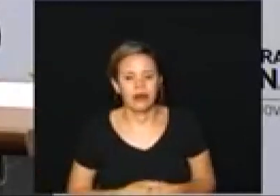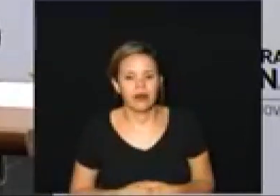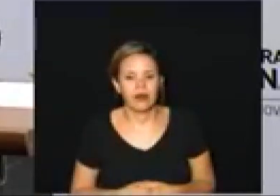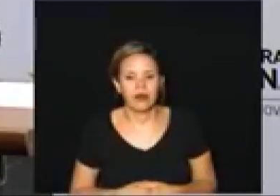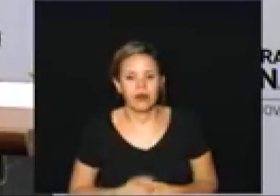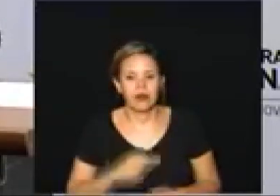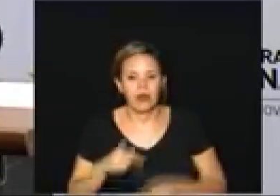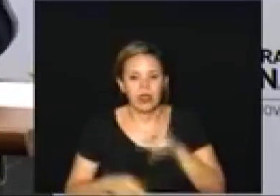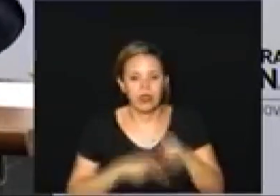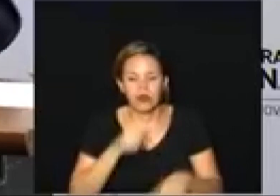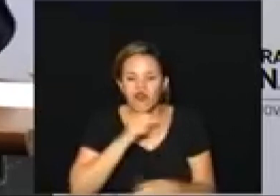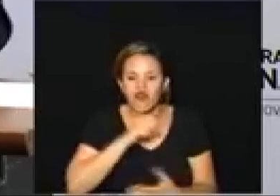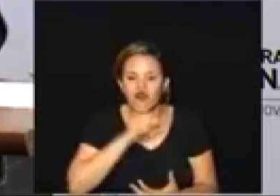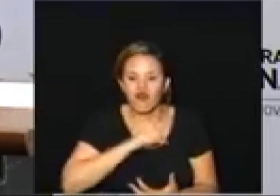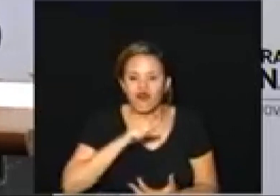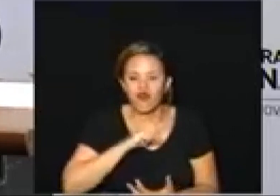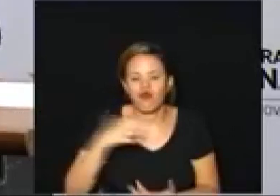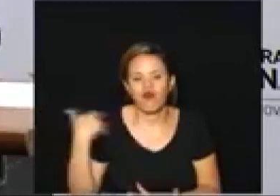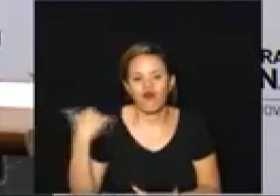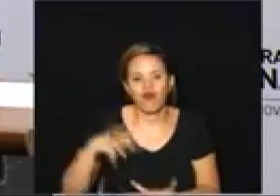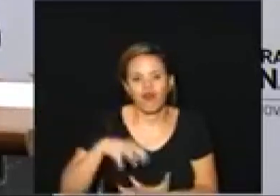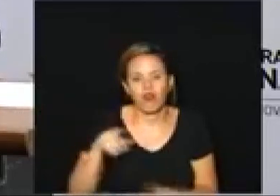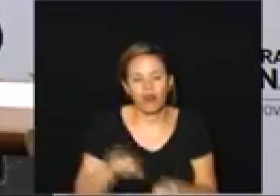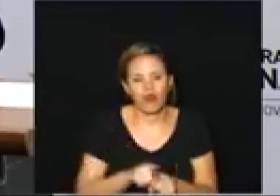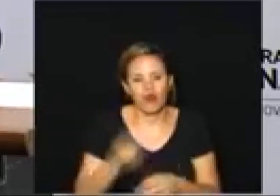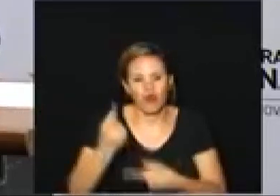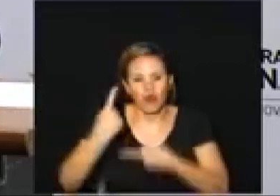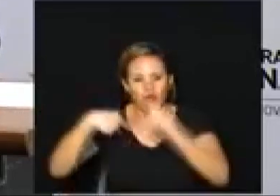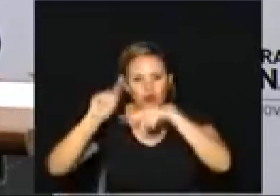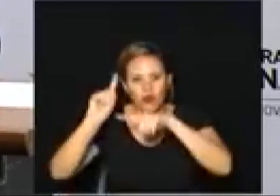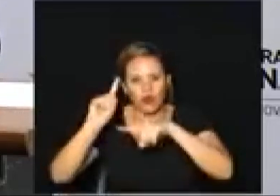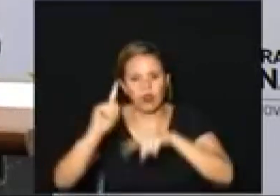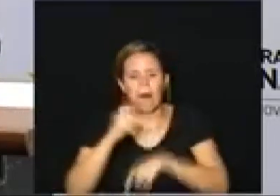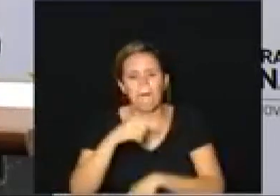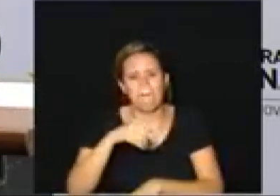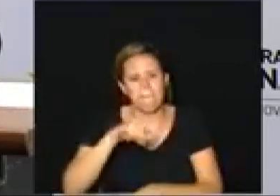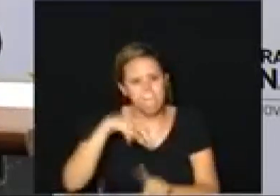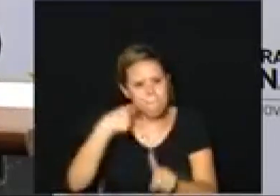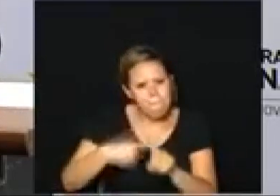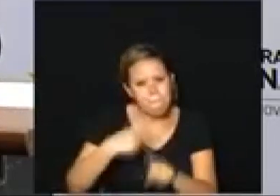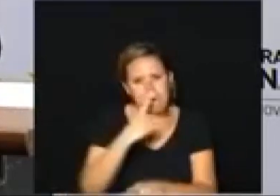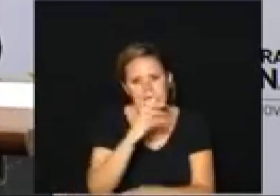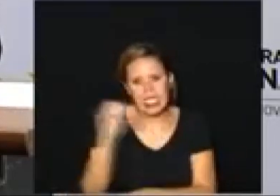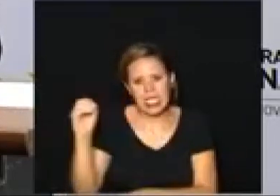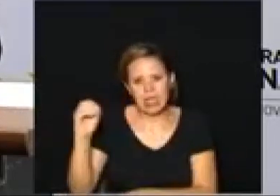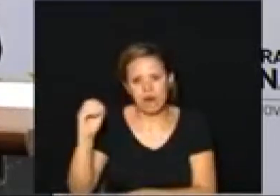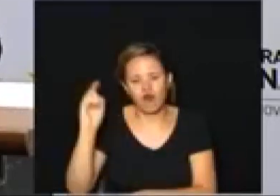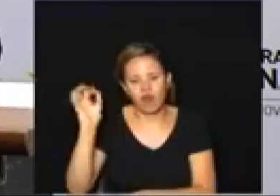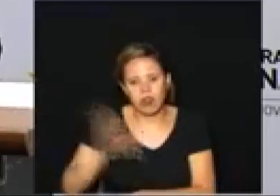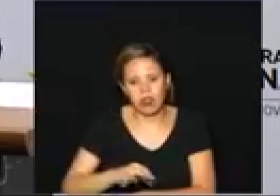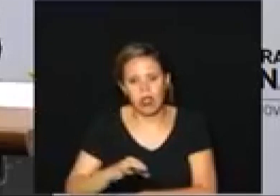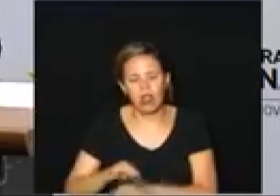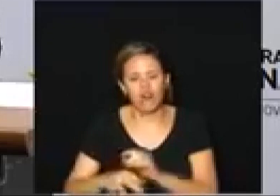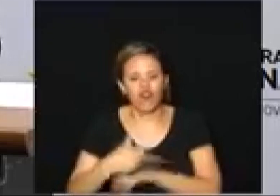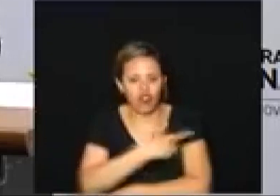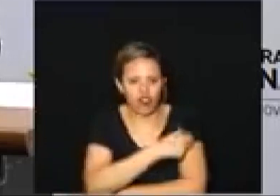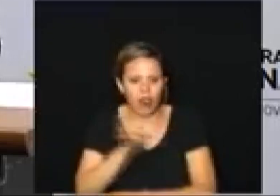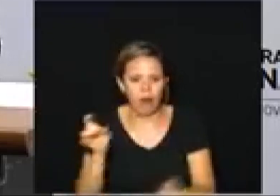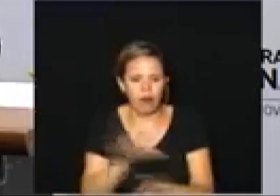As pessoas idosas, sucesso total, mais de 100%. Crianças, agora nós estamos